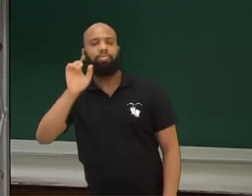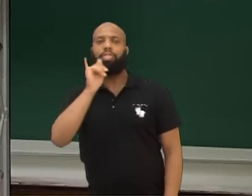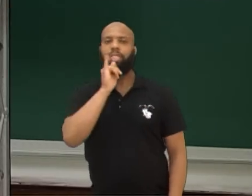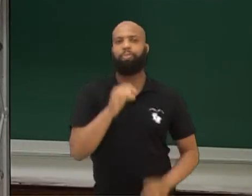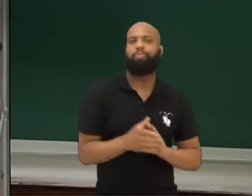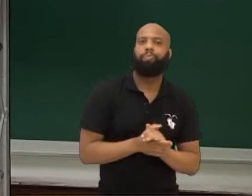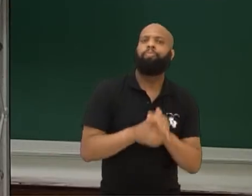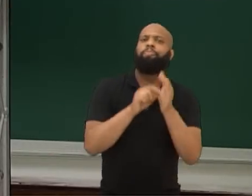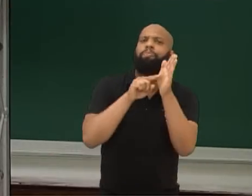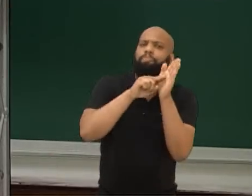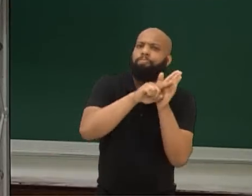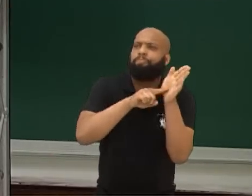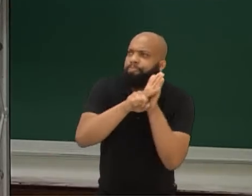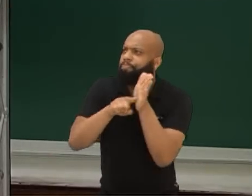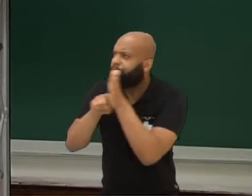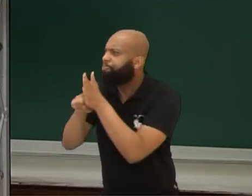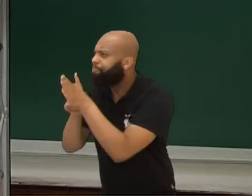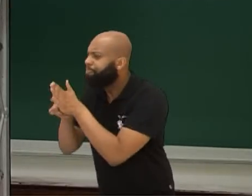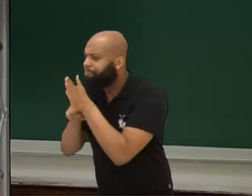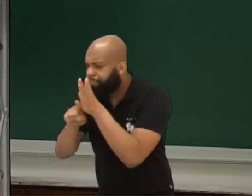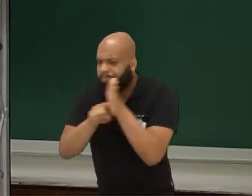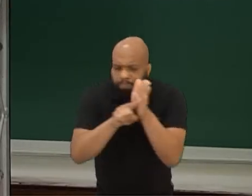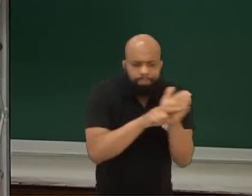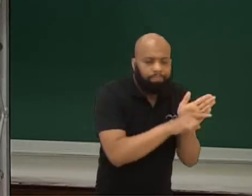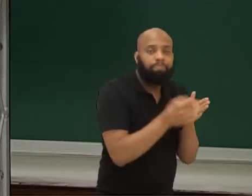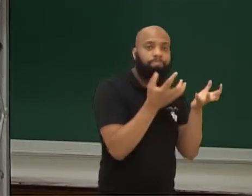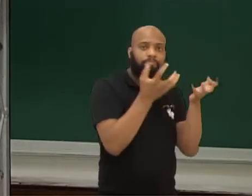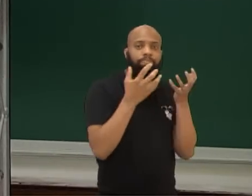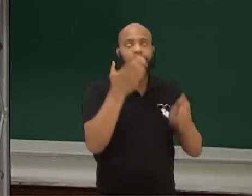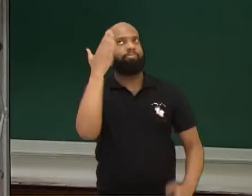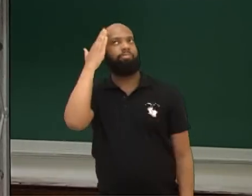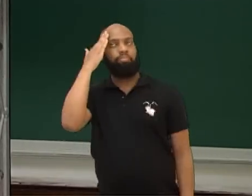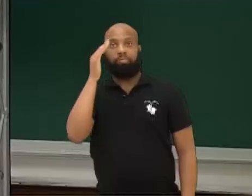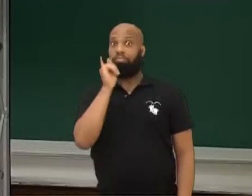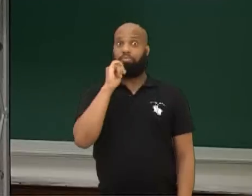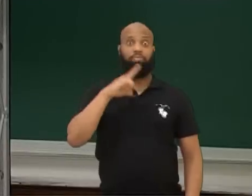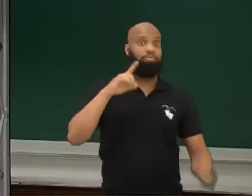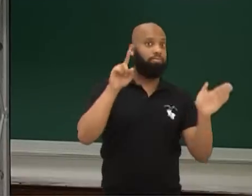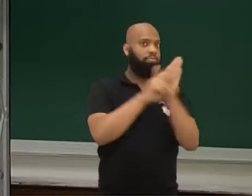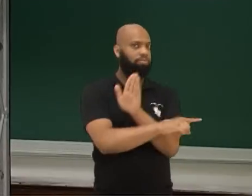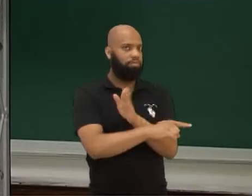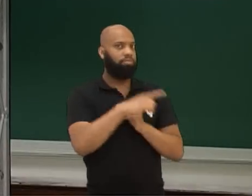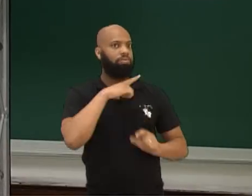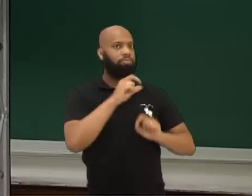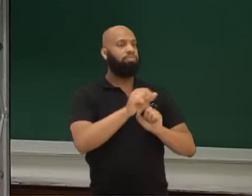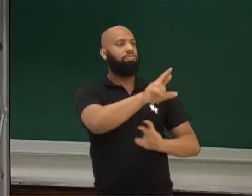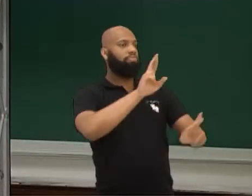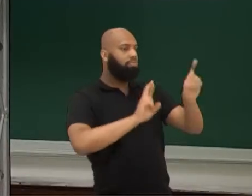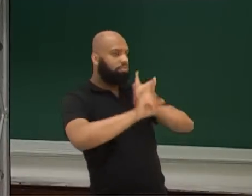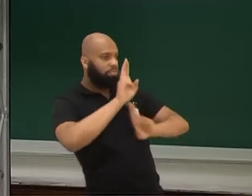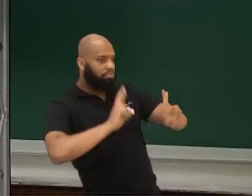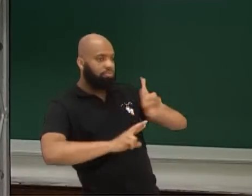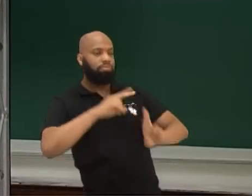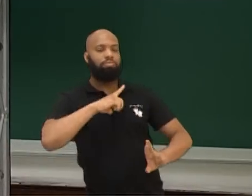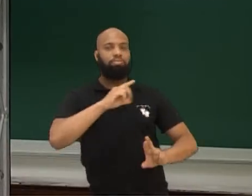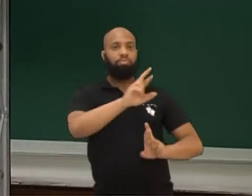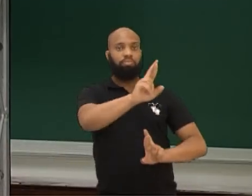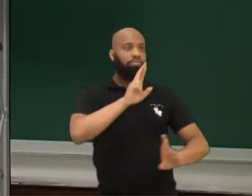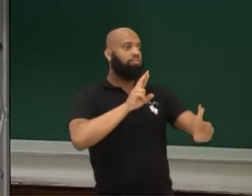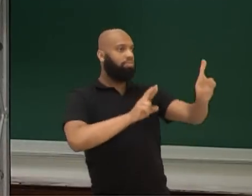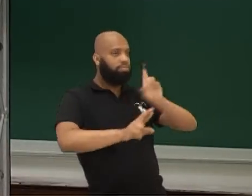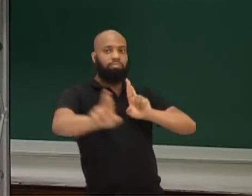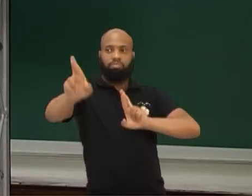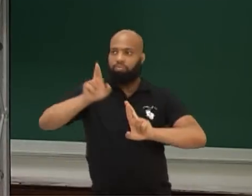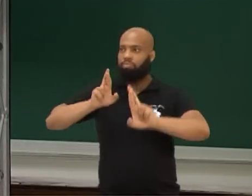pesquisa. Eu estou determinando lá alguma pergunta e daí vai me dar umas respostas. Então, aquela resposta vai